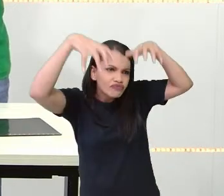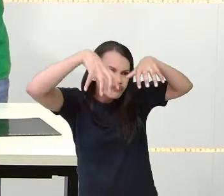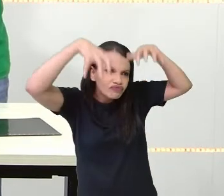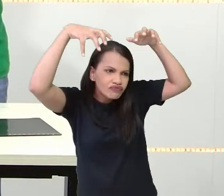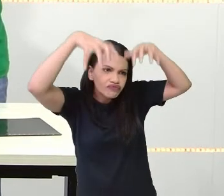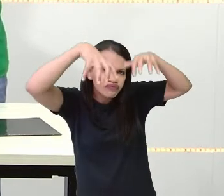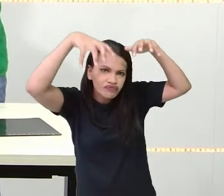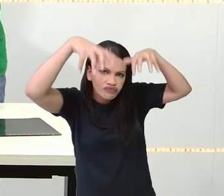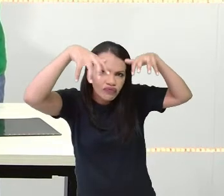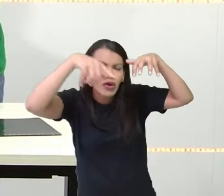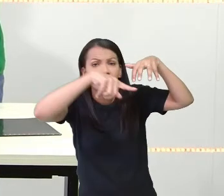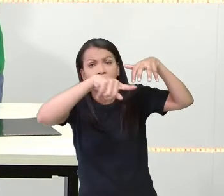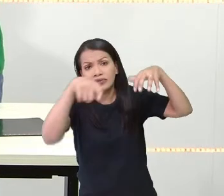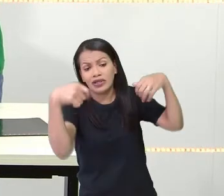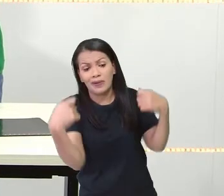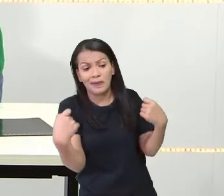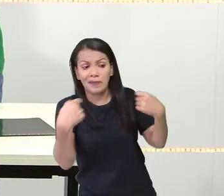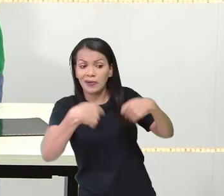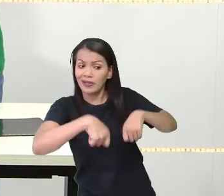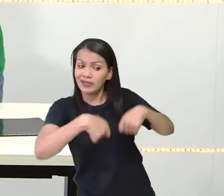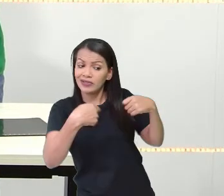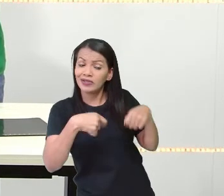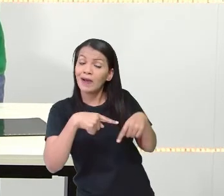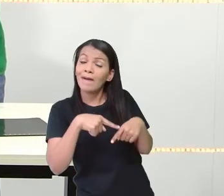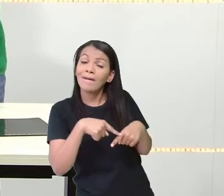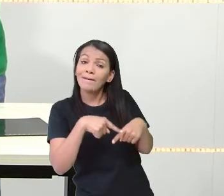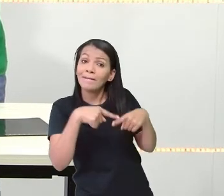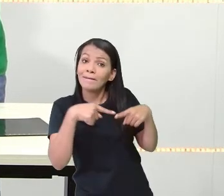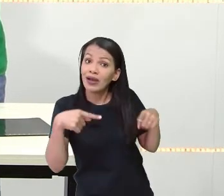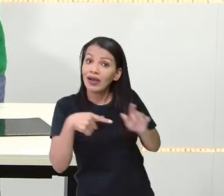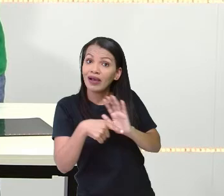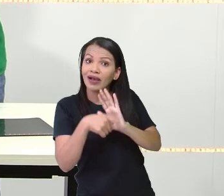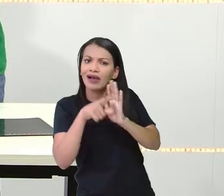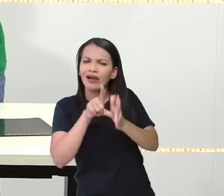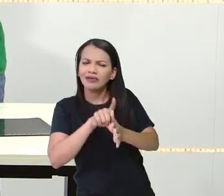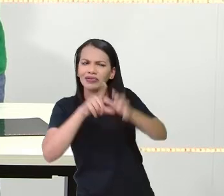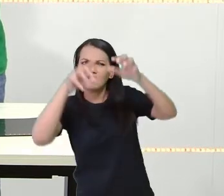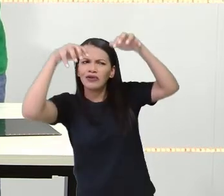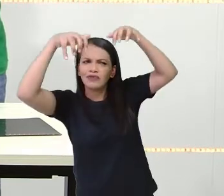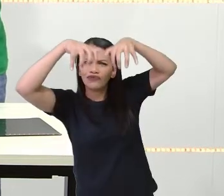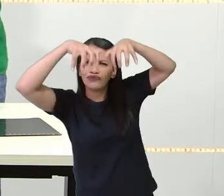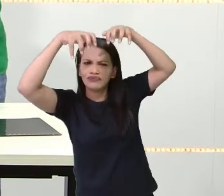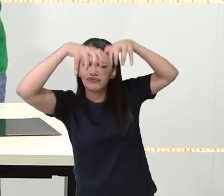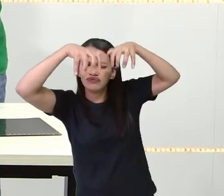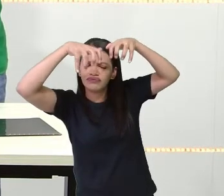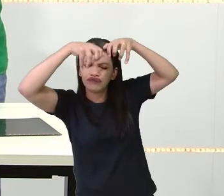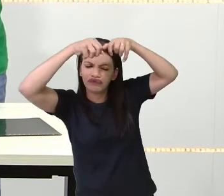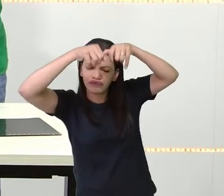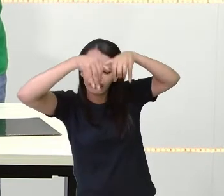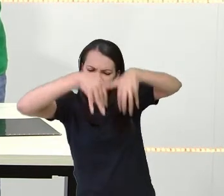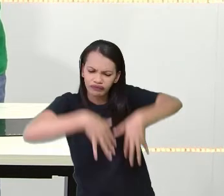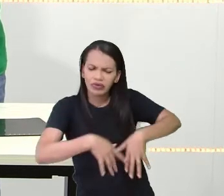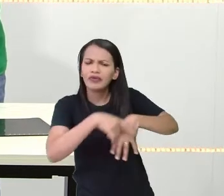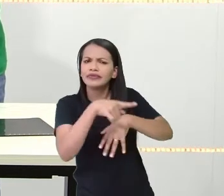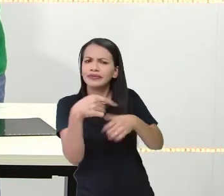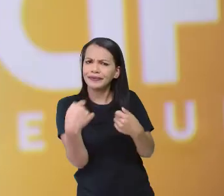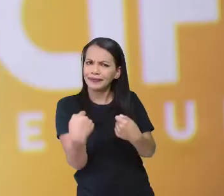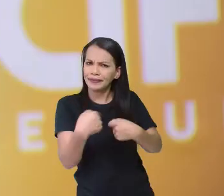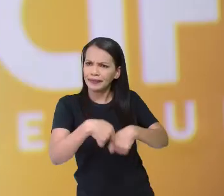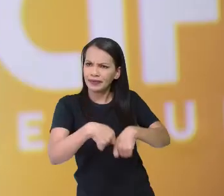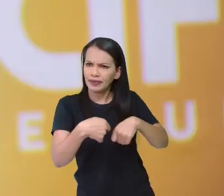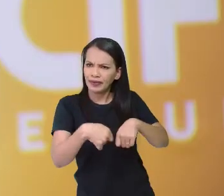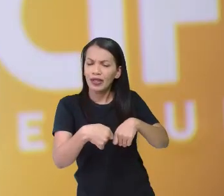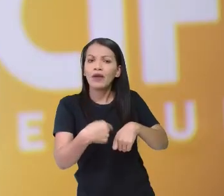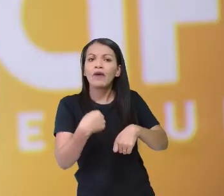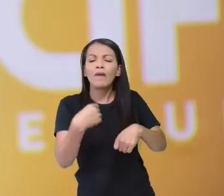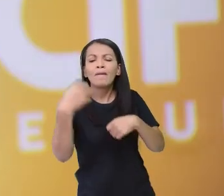que vocês precisam, mas antes de derramar a água que vocês precisam, eu vou